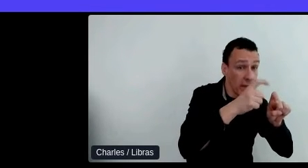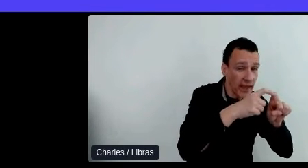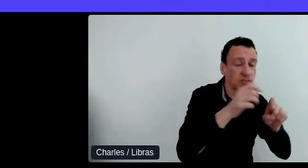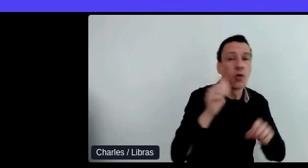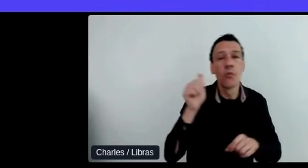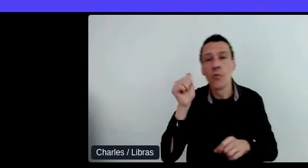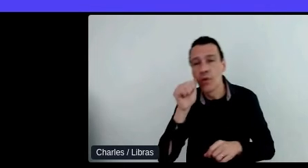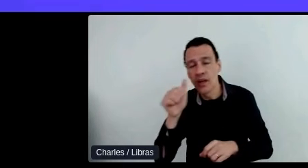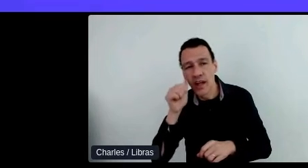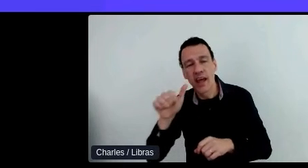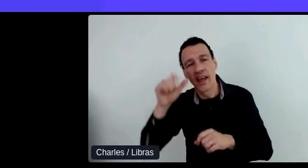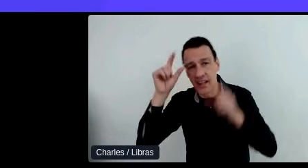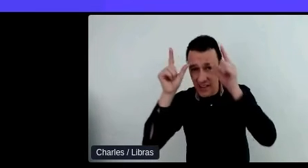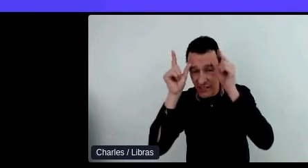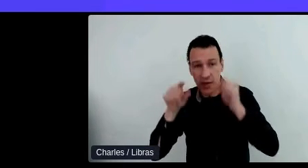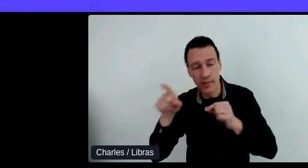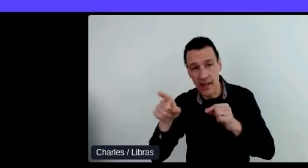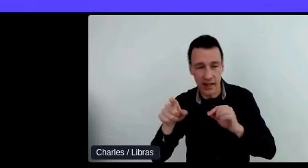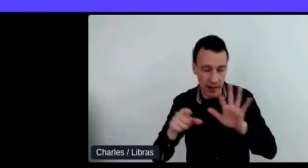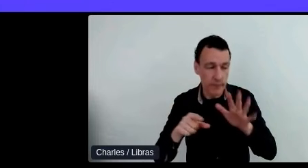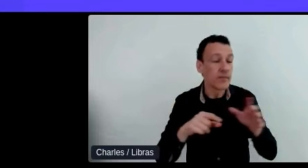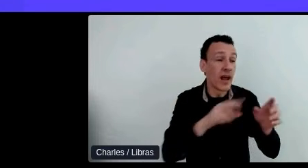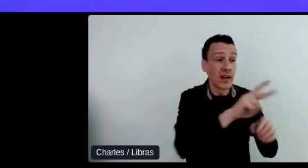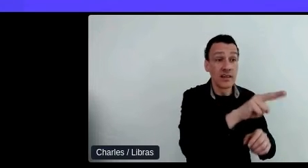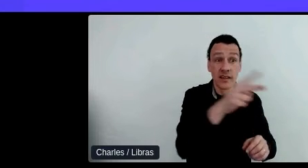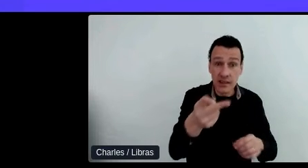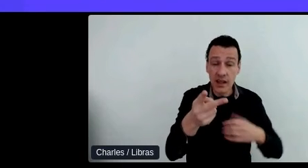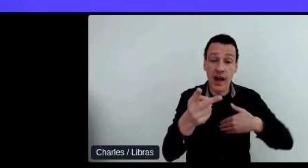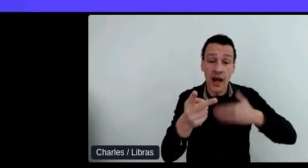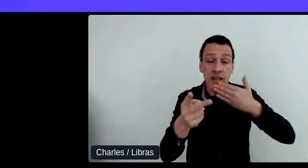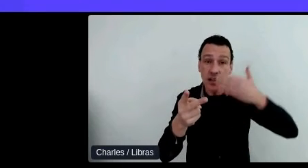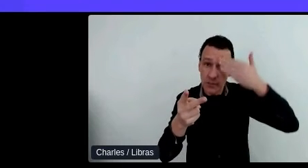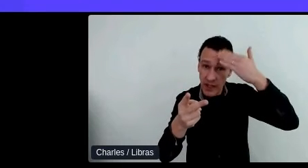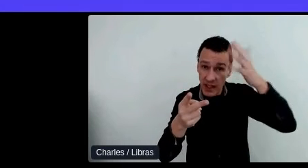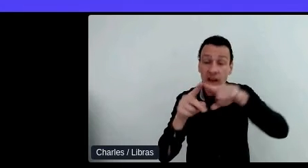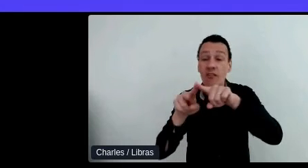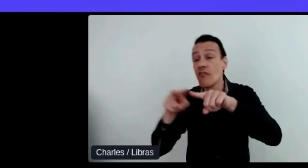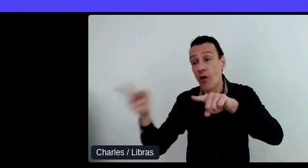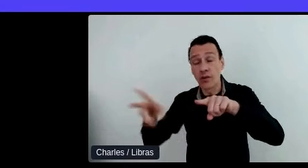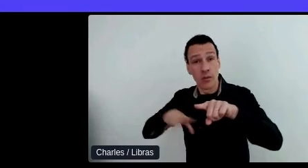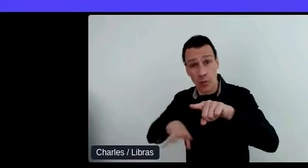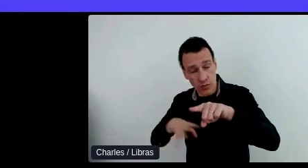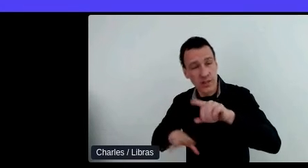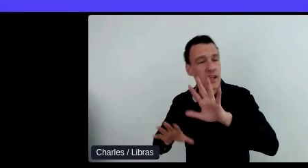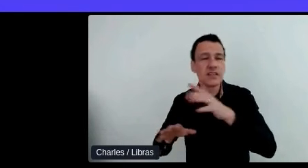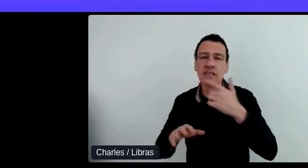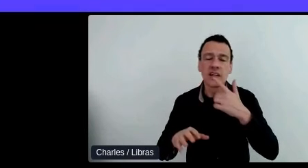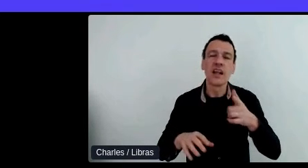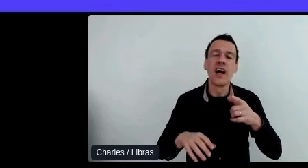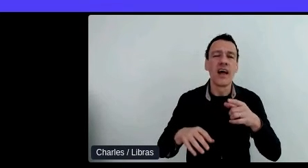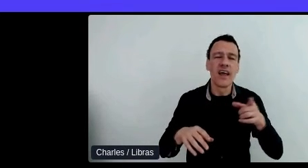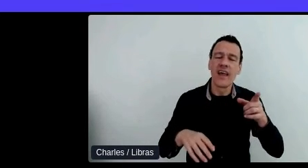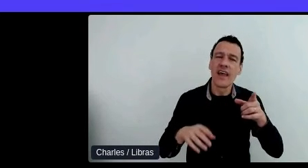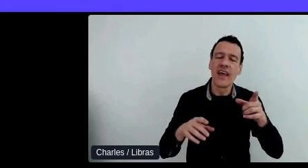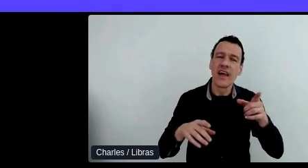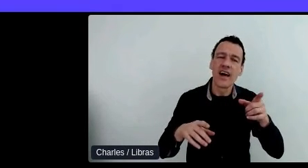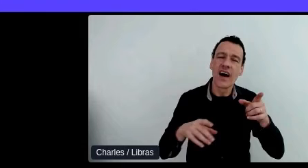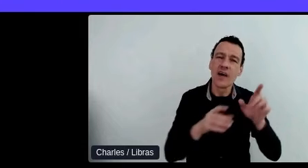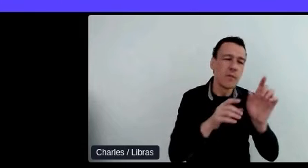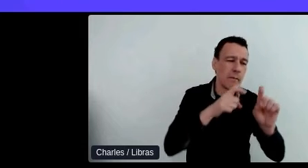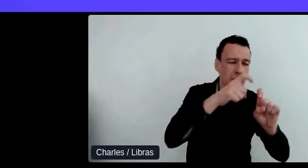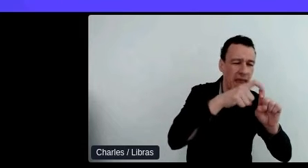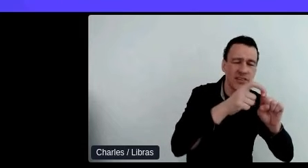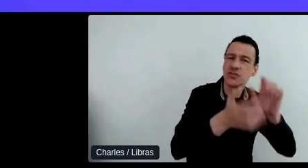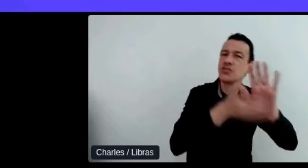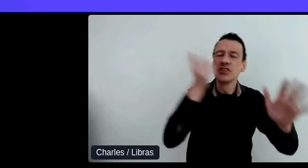sendo dita. Teve a SimSim, que era uma inteligência artificial que interagia com os usuários, ela tinha uma métrica